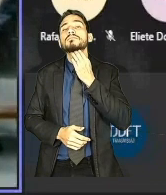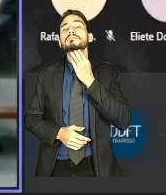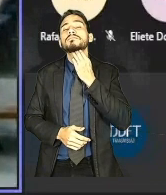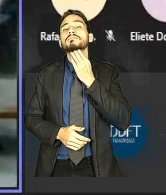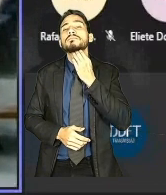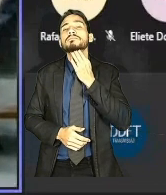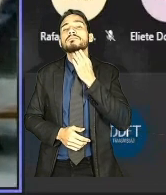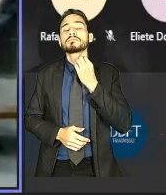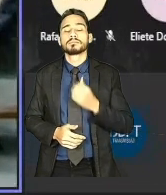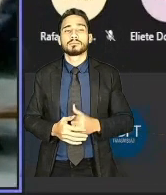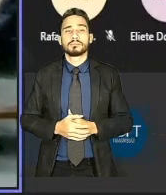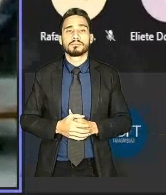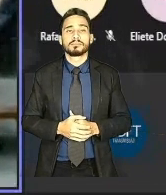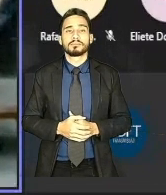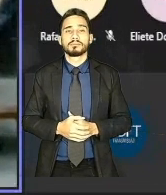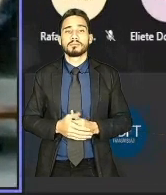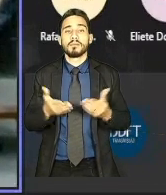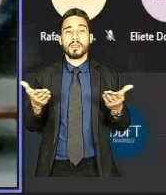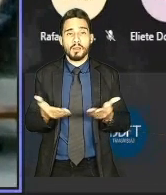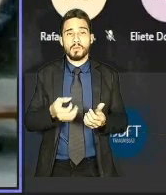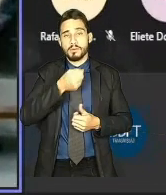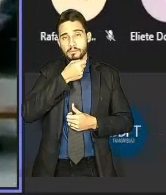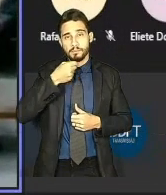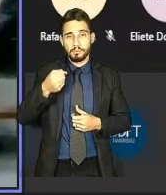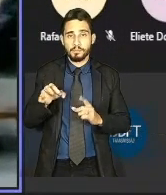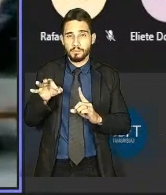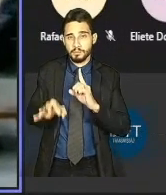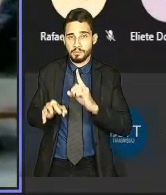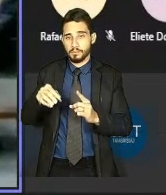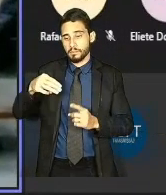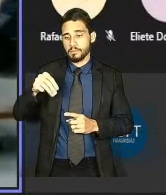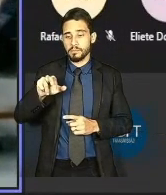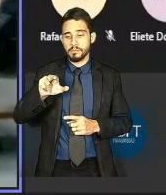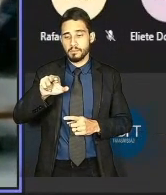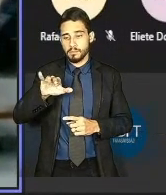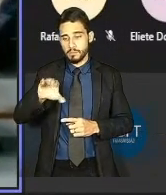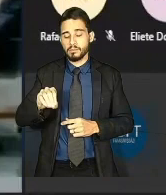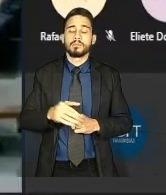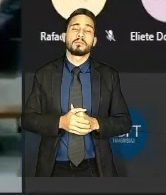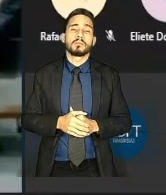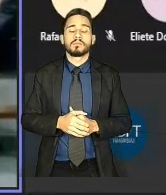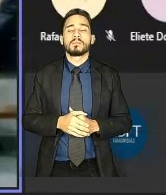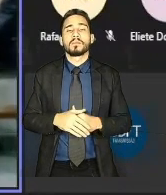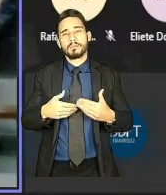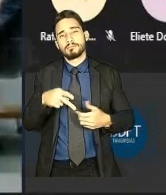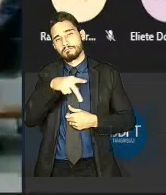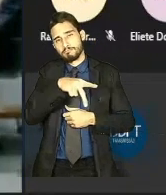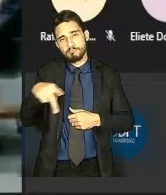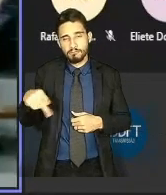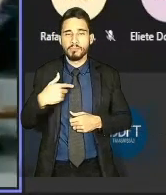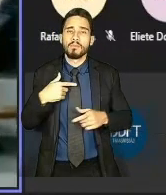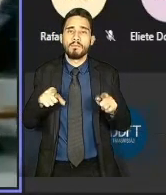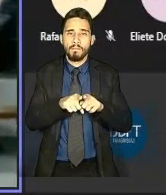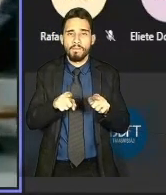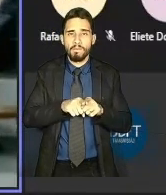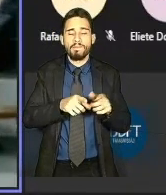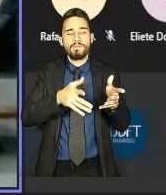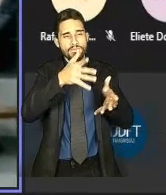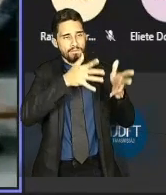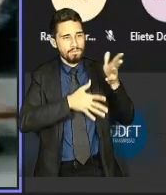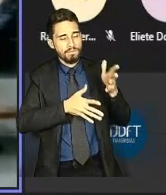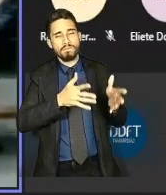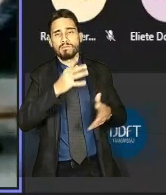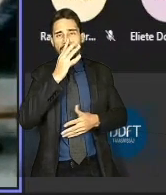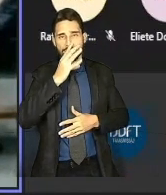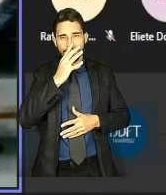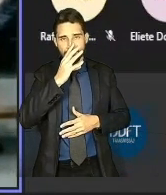Isso, né? E com isso passo a palavra ao ministro desembargador Mário Zan. Senhor presidente, eu também